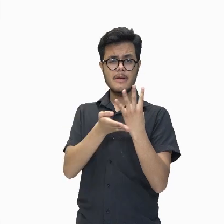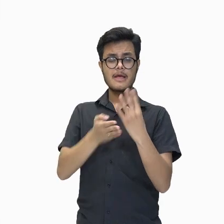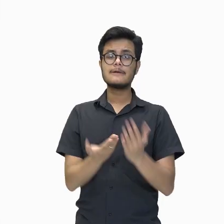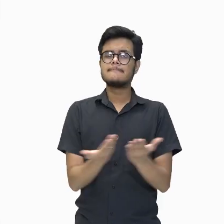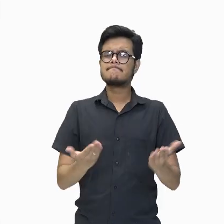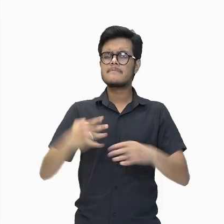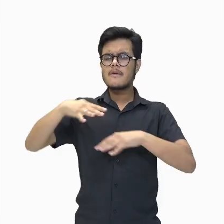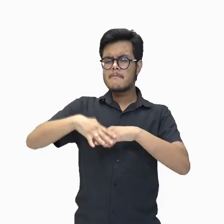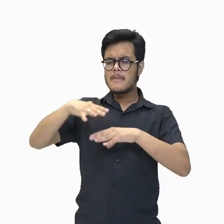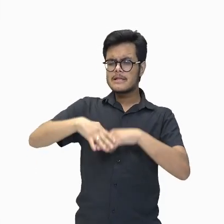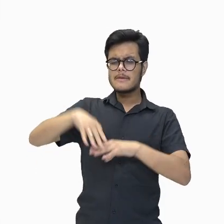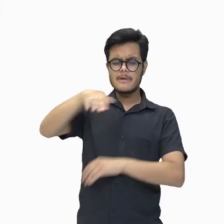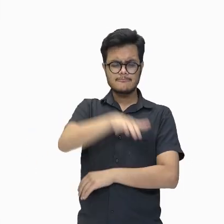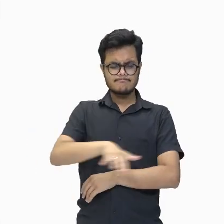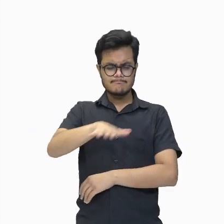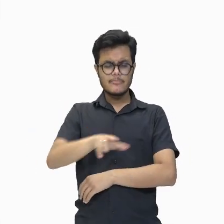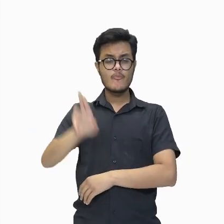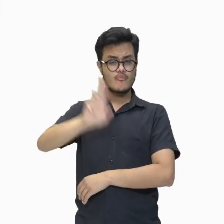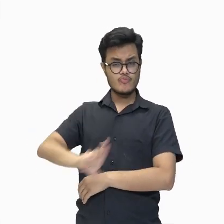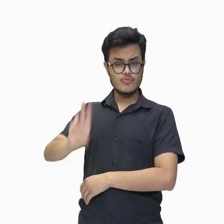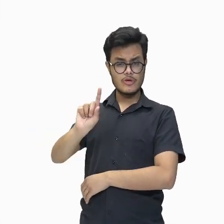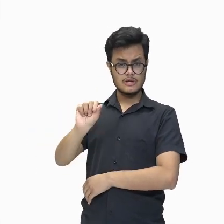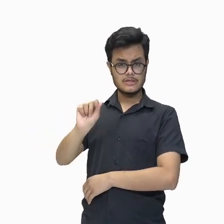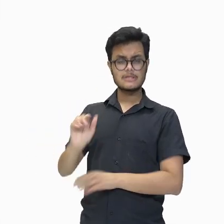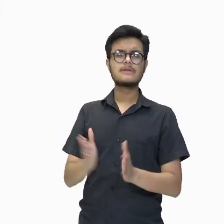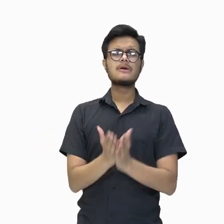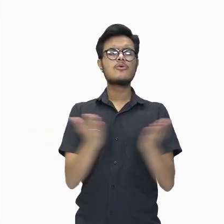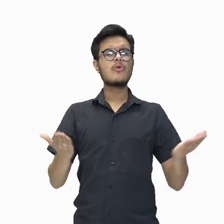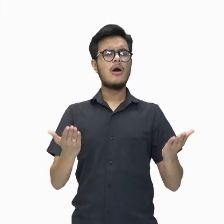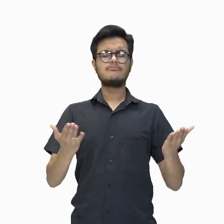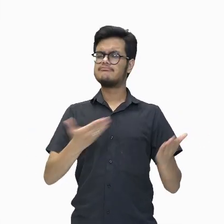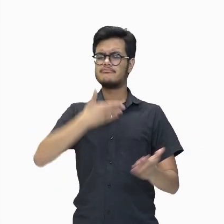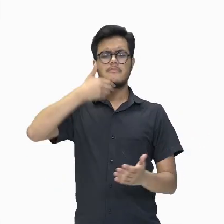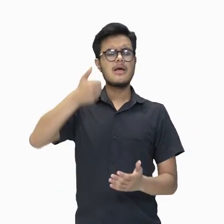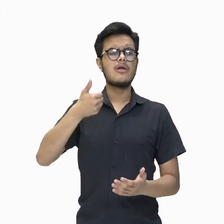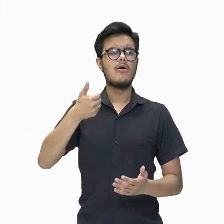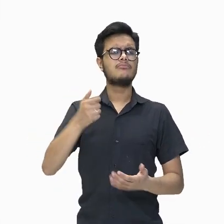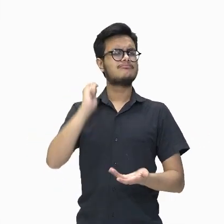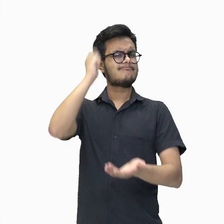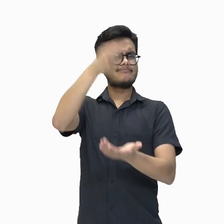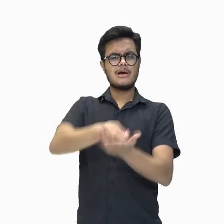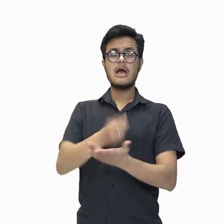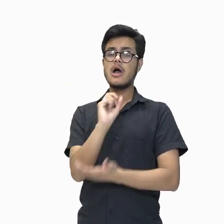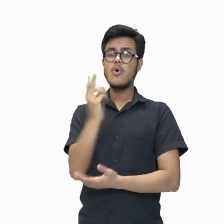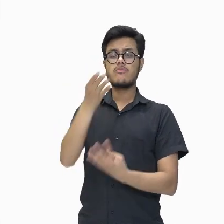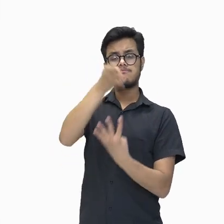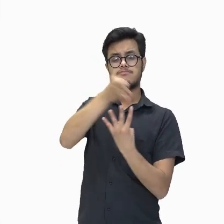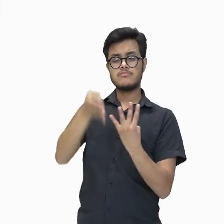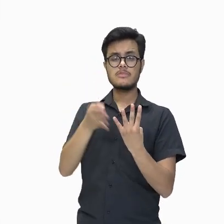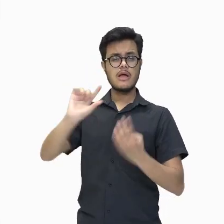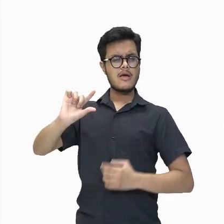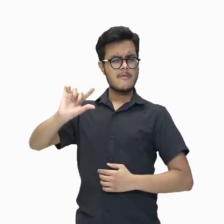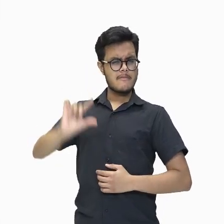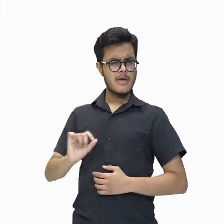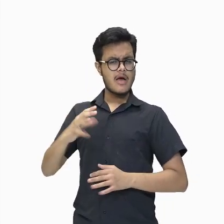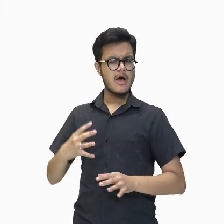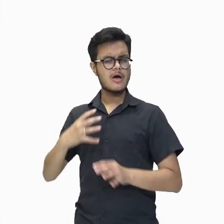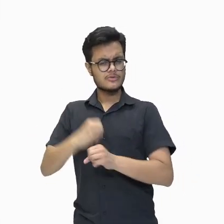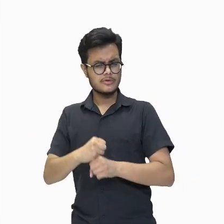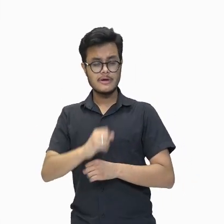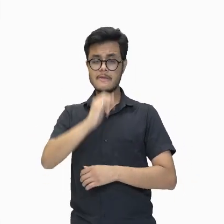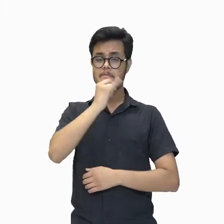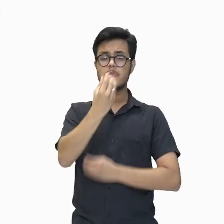da matemática financeira, será possível escolher a opção mais viável e que gere menos custo, calculando, por